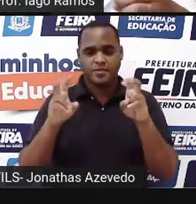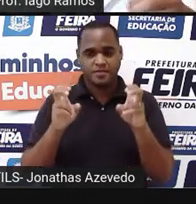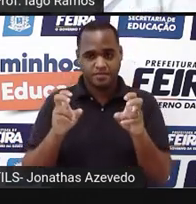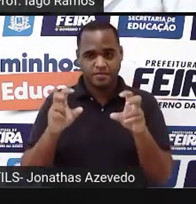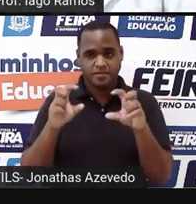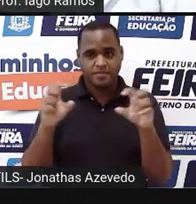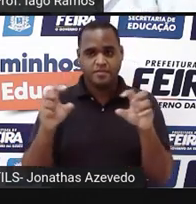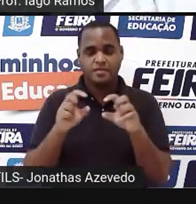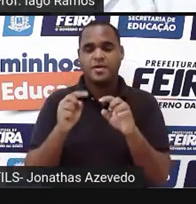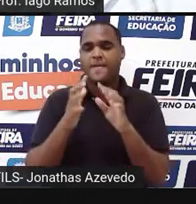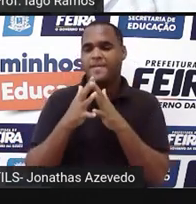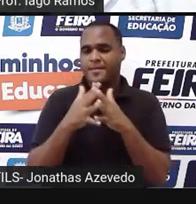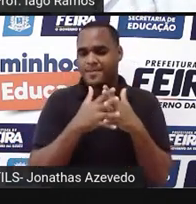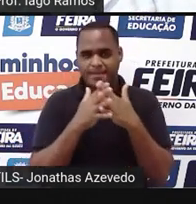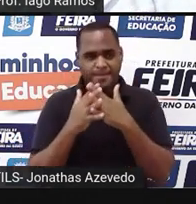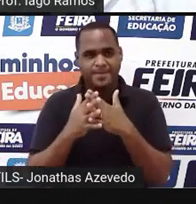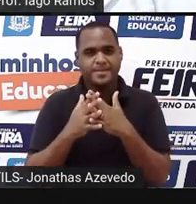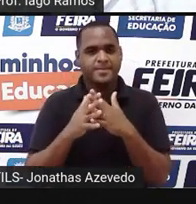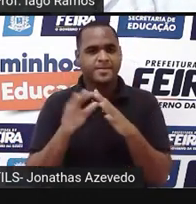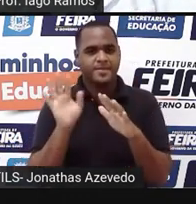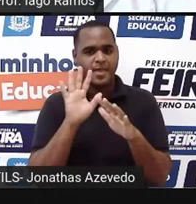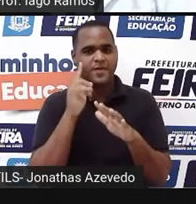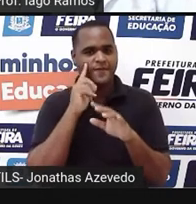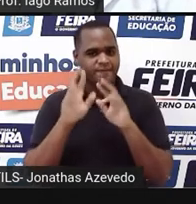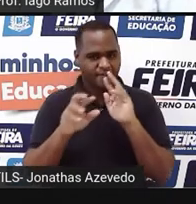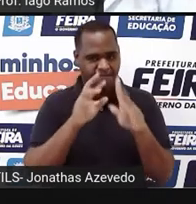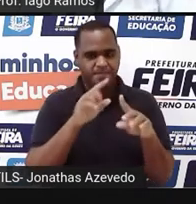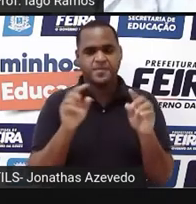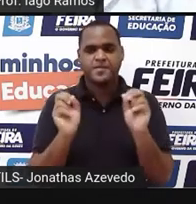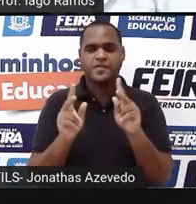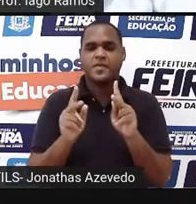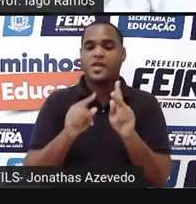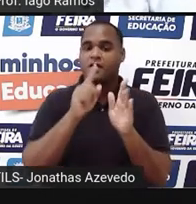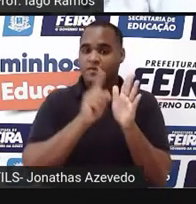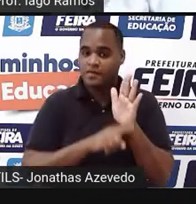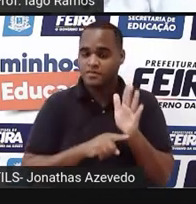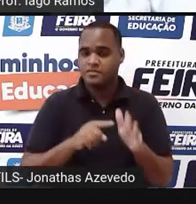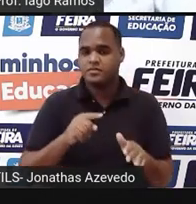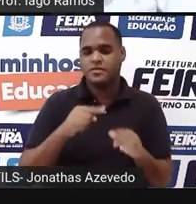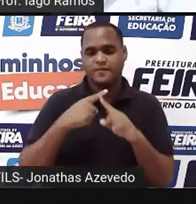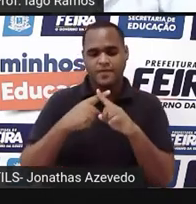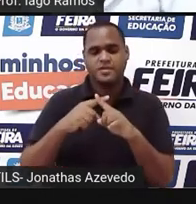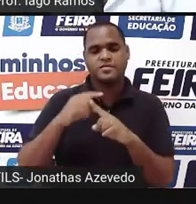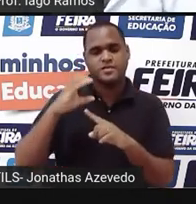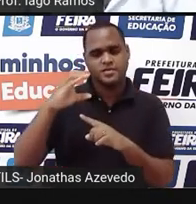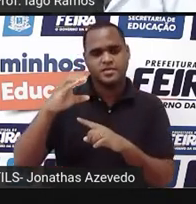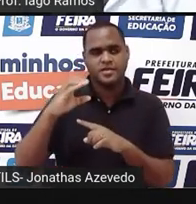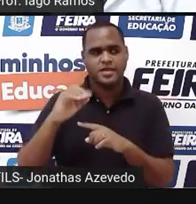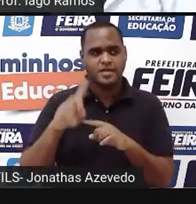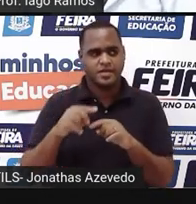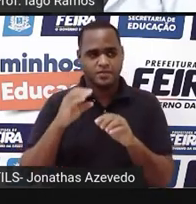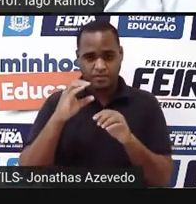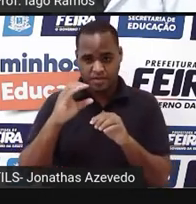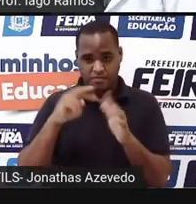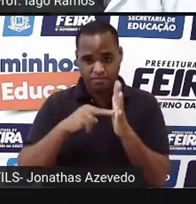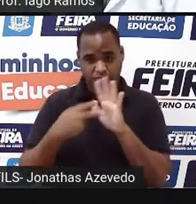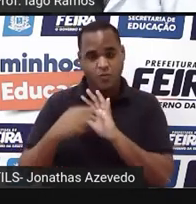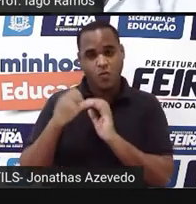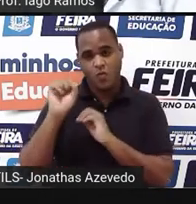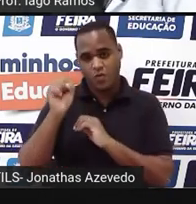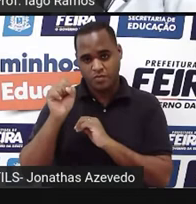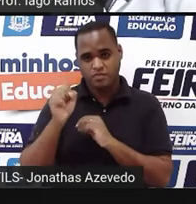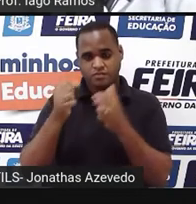para não dar uma confusão ali com os sinais, tá bom? Vezes o C. O C ali, no caso, é 8. Então, eu vou tirar o